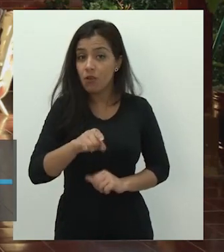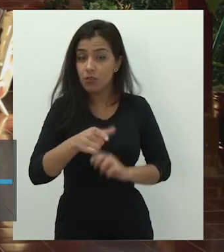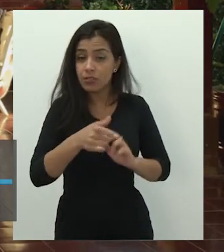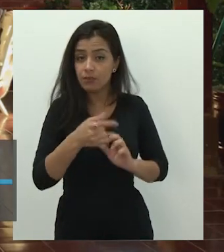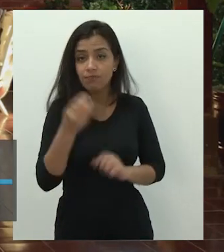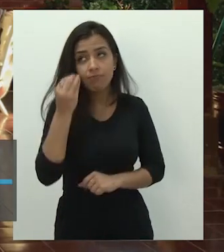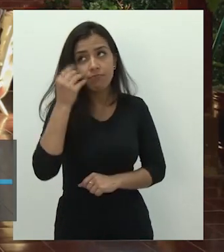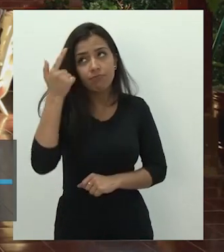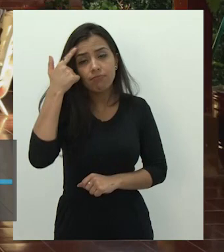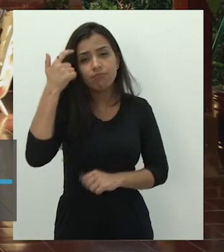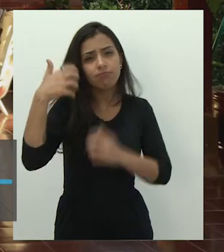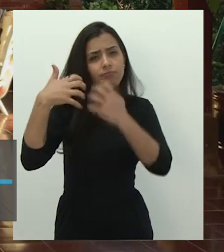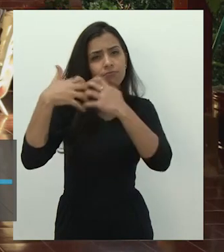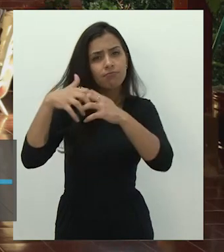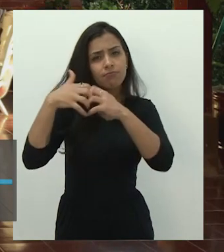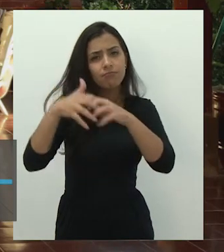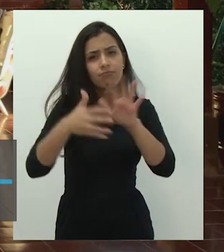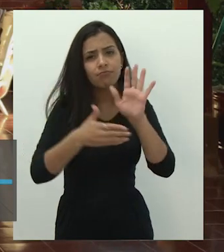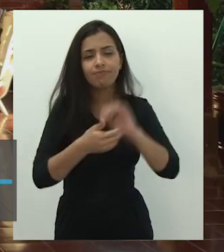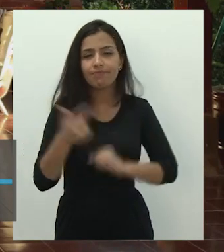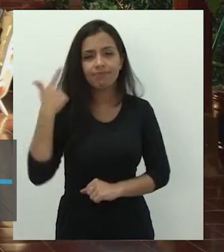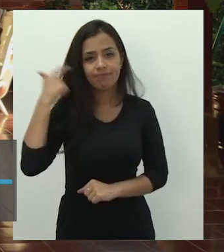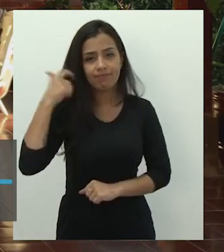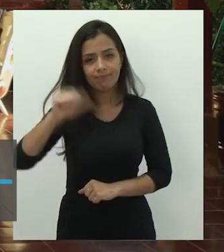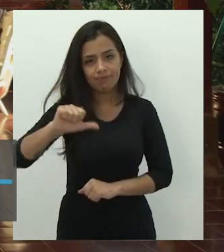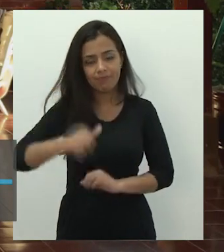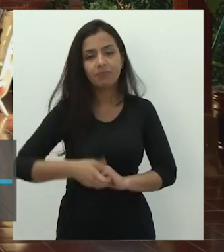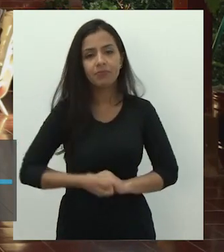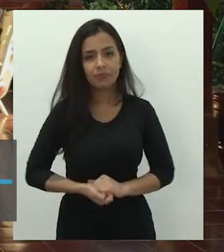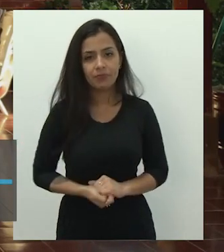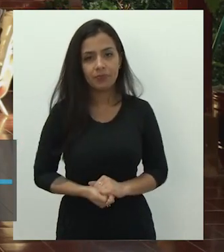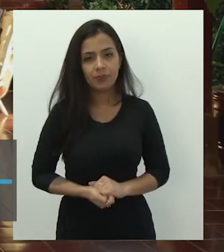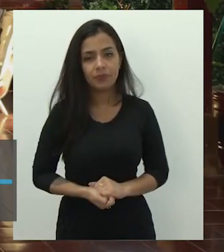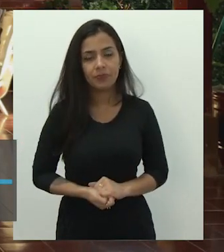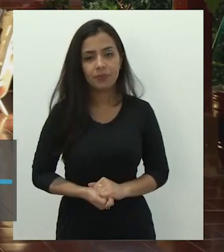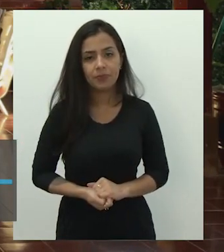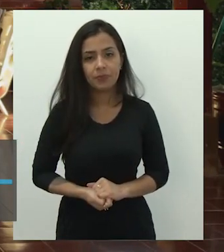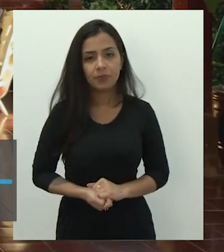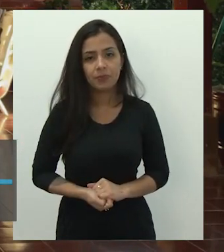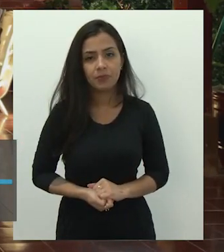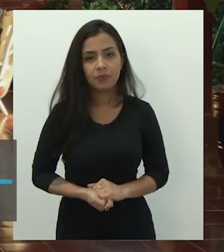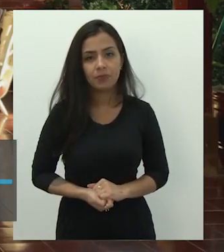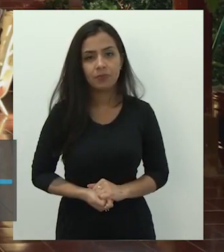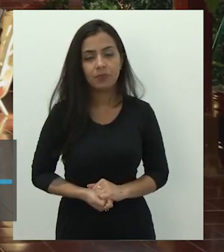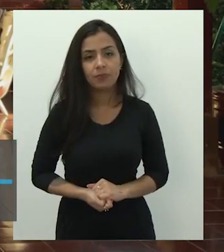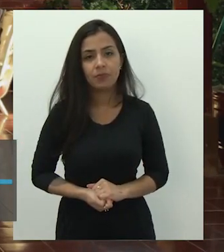ano, creio que no primeiro momento a maioria irá